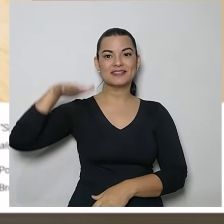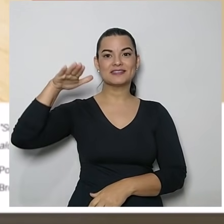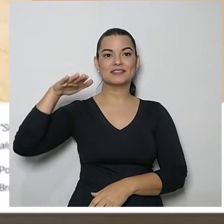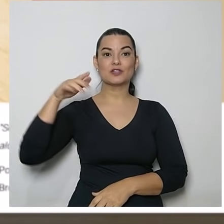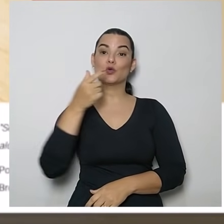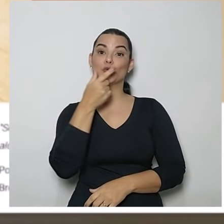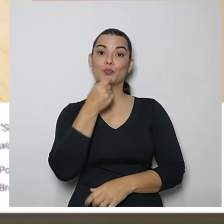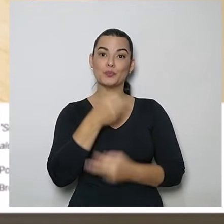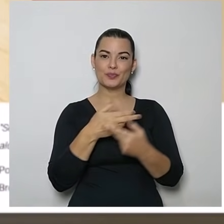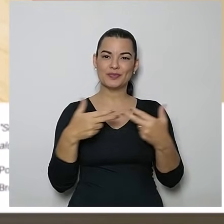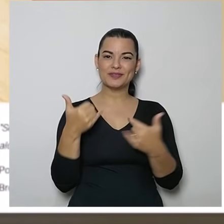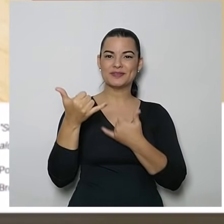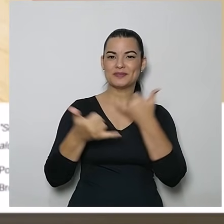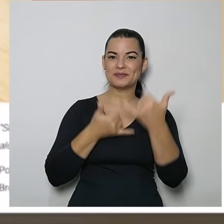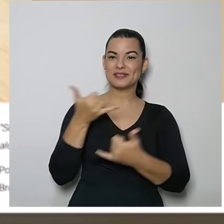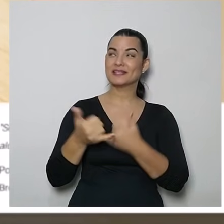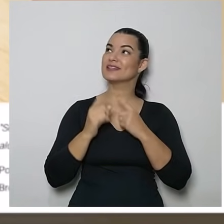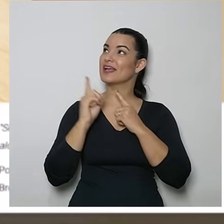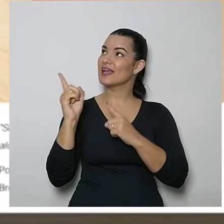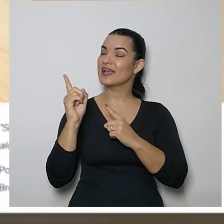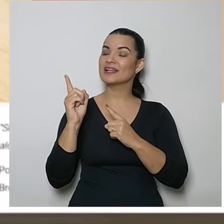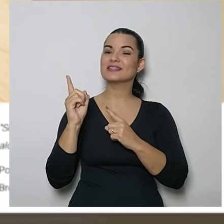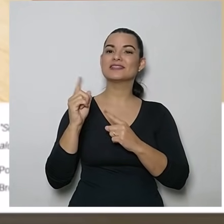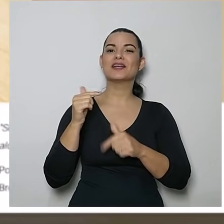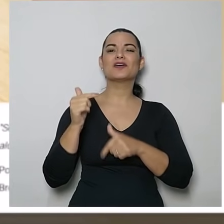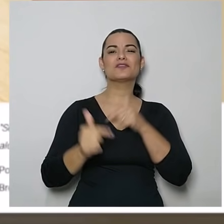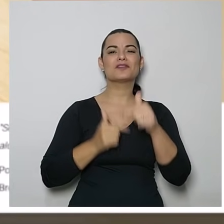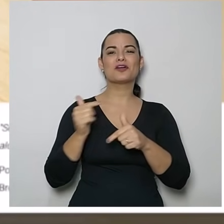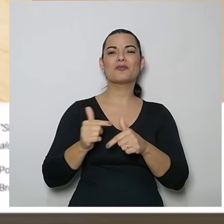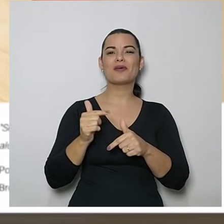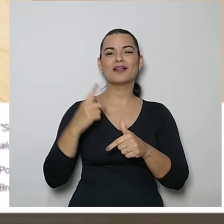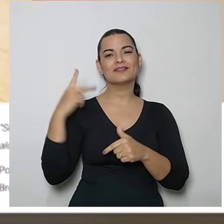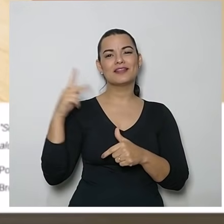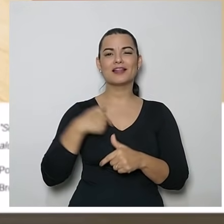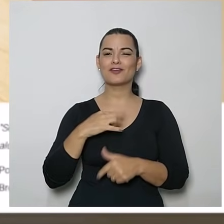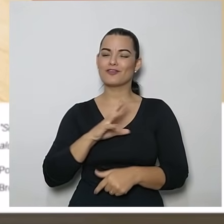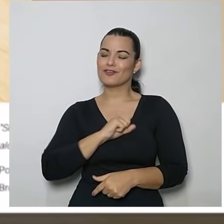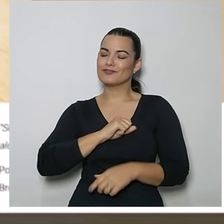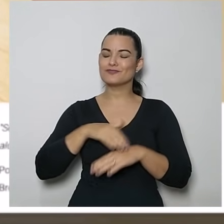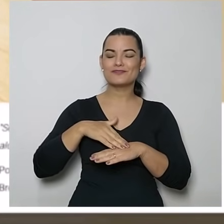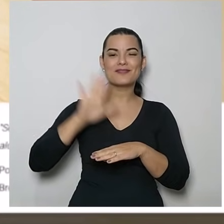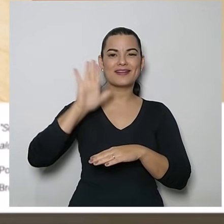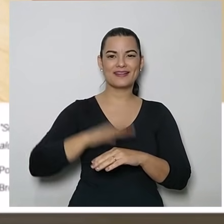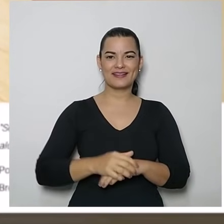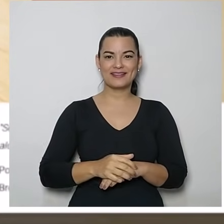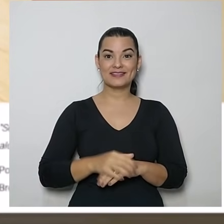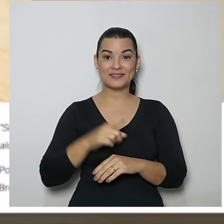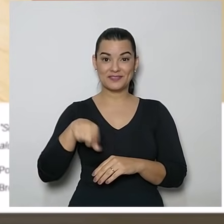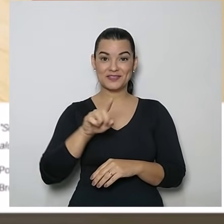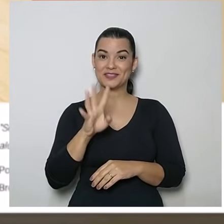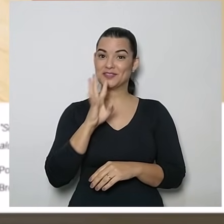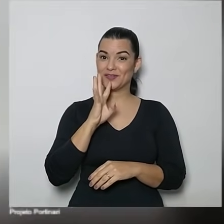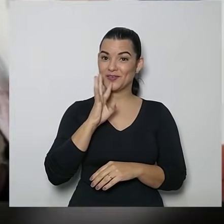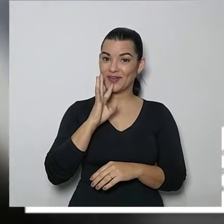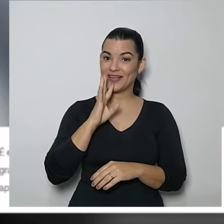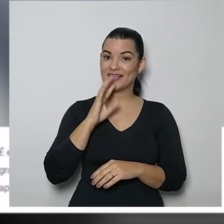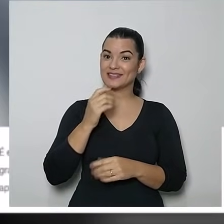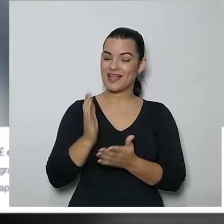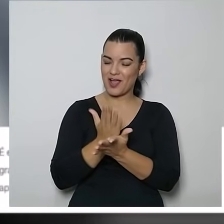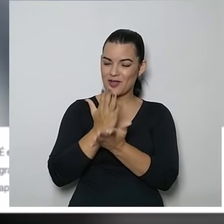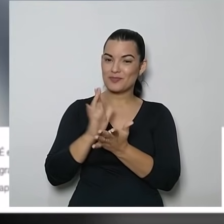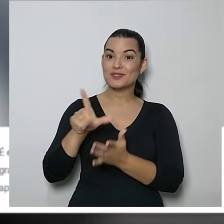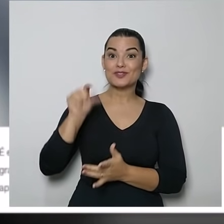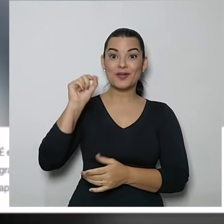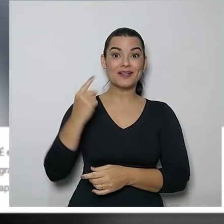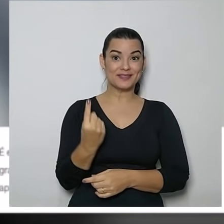1955. Essa é a minha obra preferida do Cândido Portinari. Você vai conhecer algumas. Escolha uma para